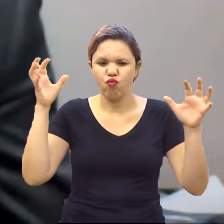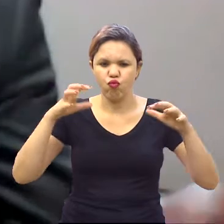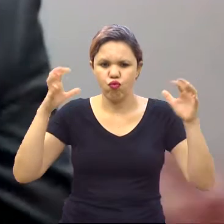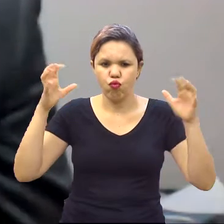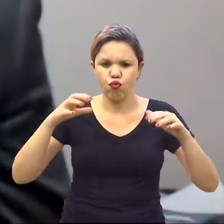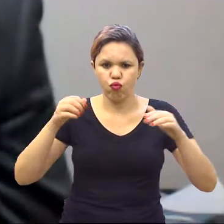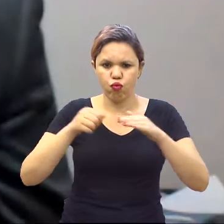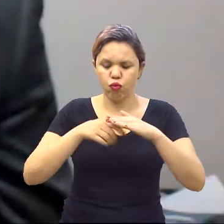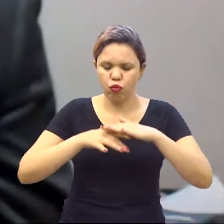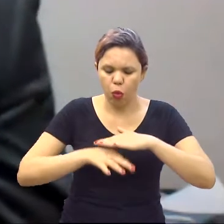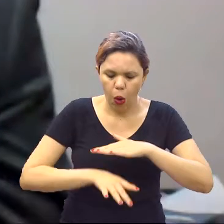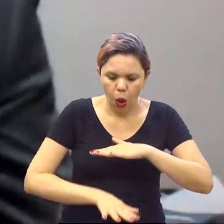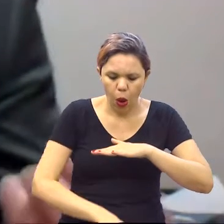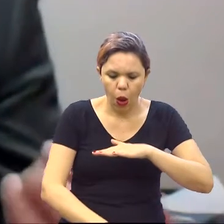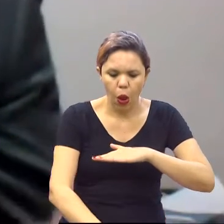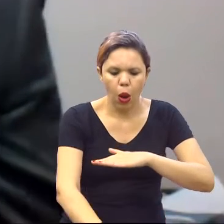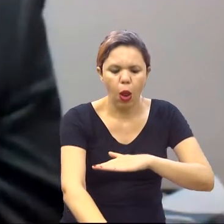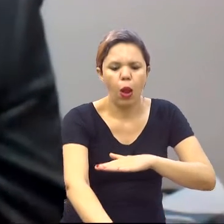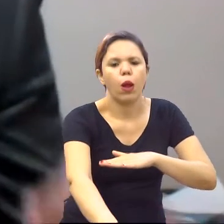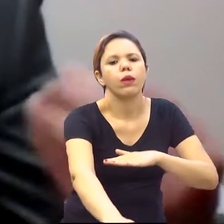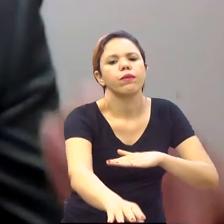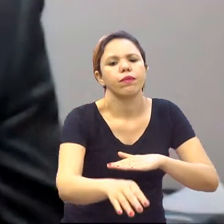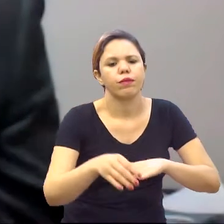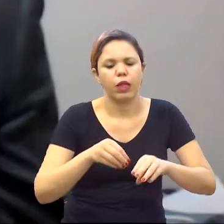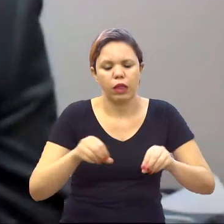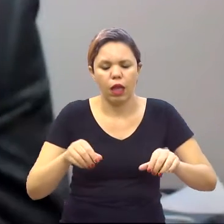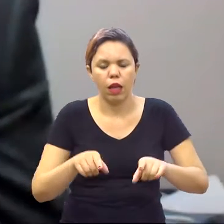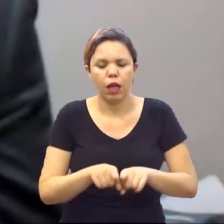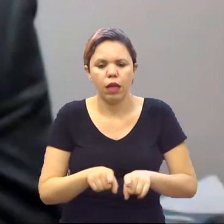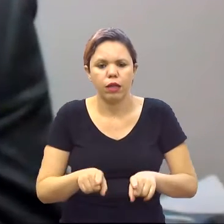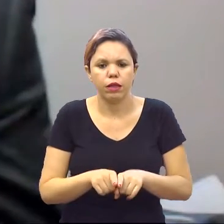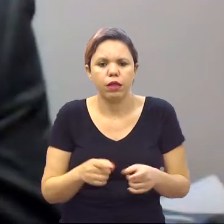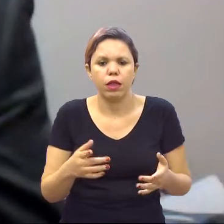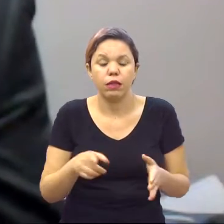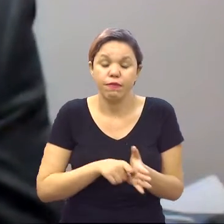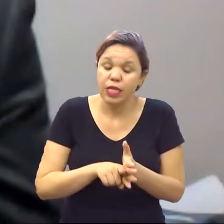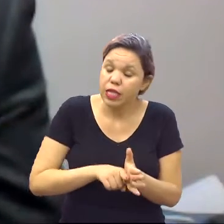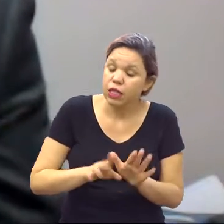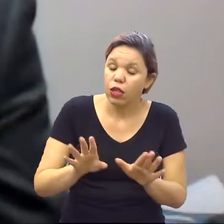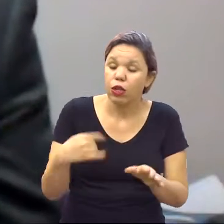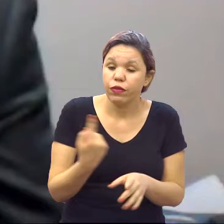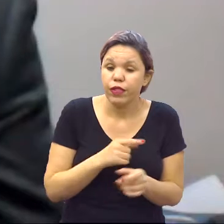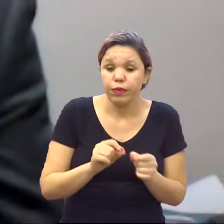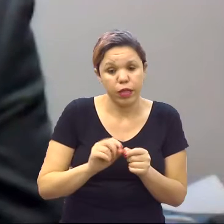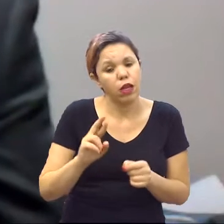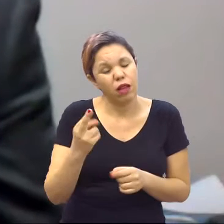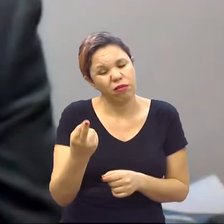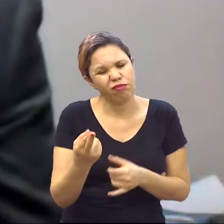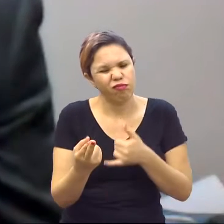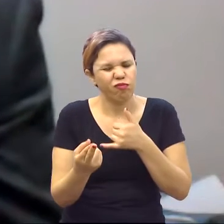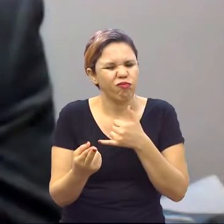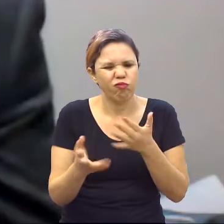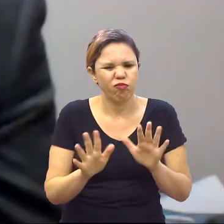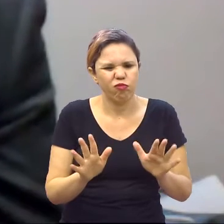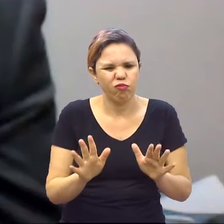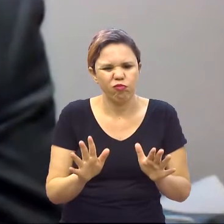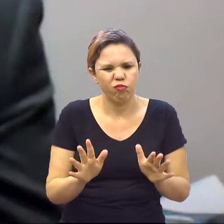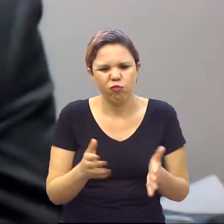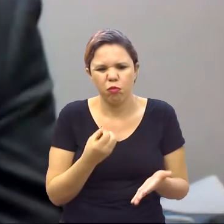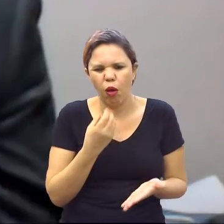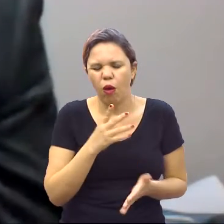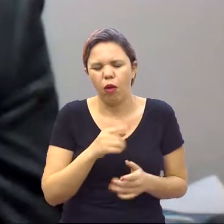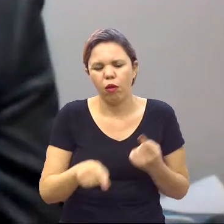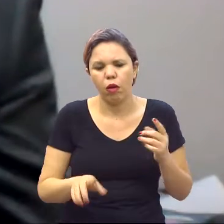chuvas para o subsolo. Essas pesquisas que nós fizemos, infelizmente, nos deram um resultado não tão